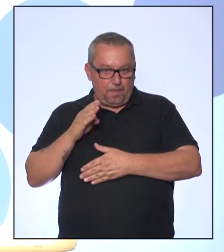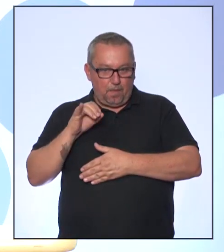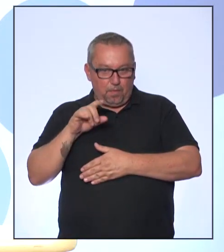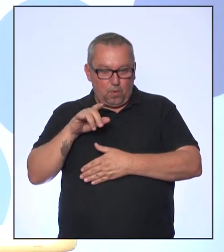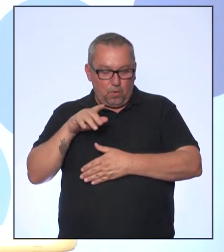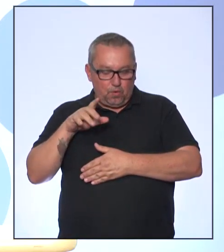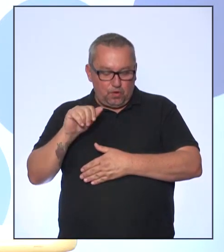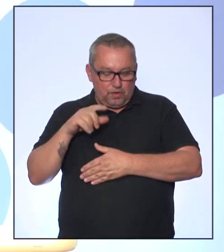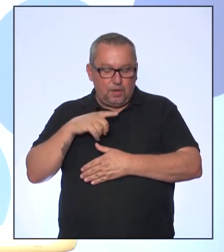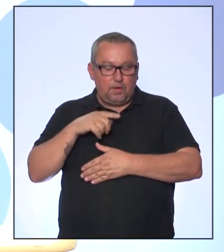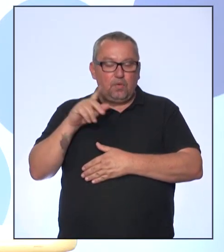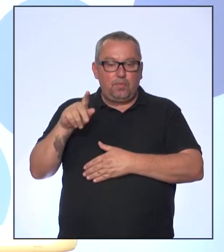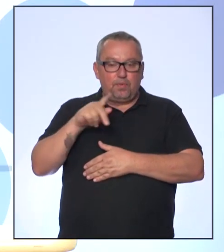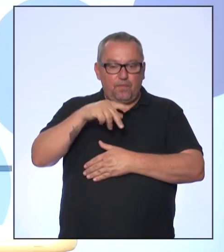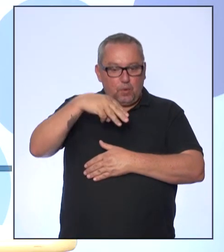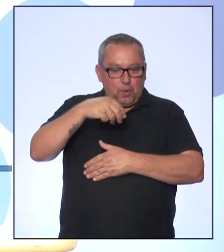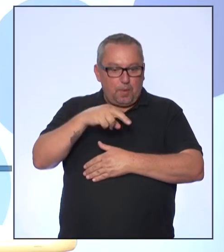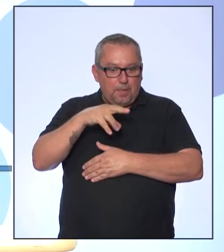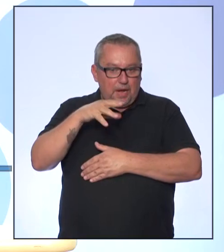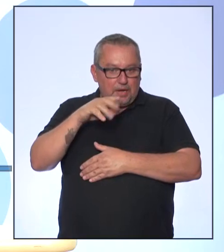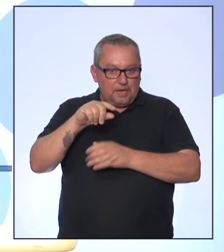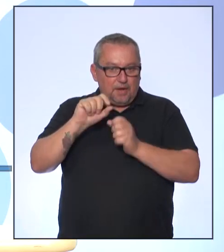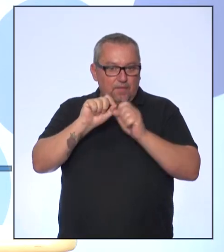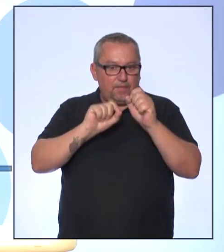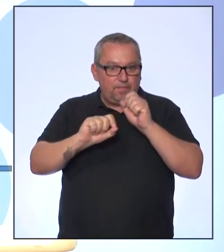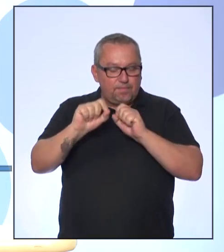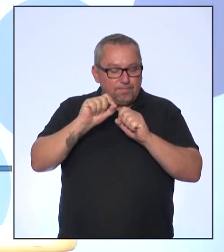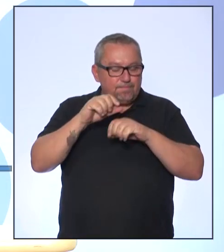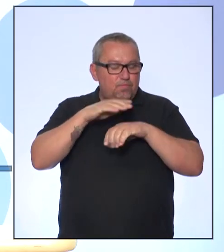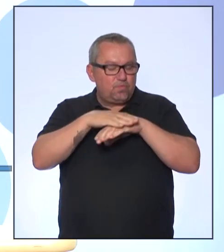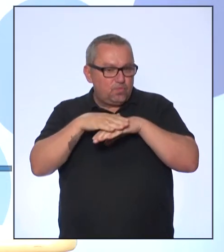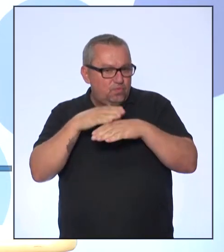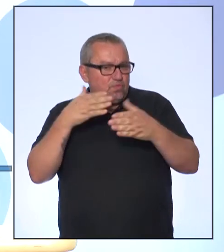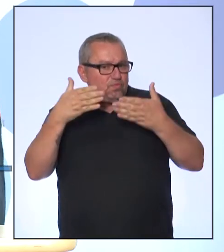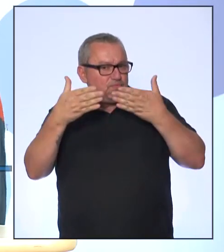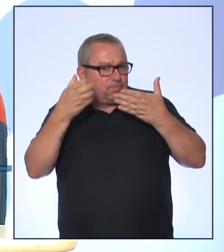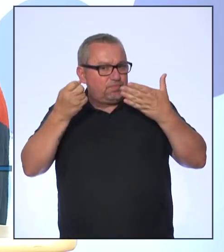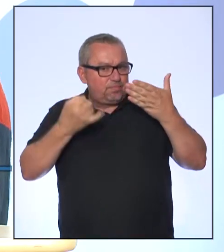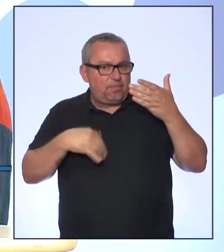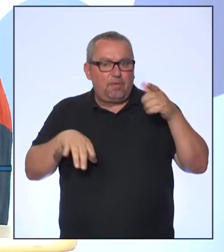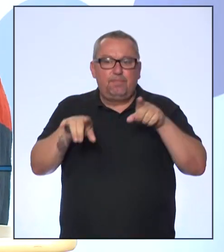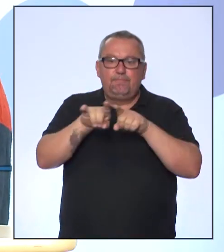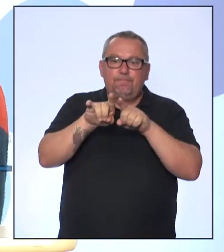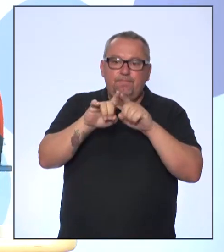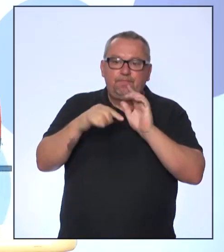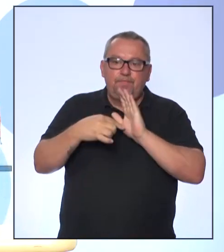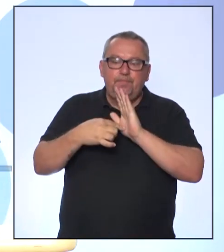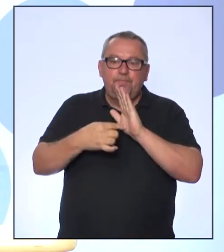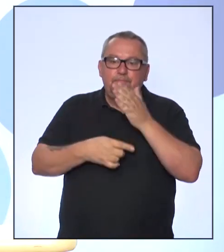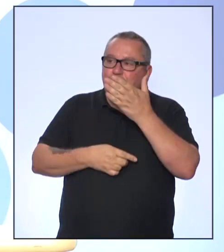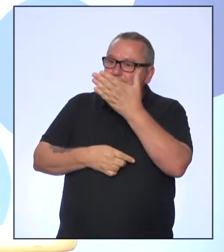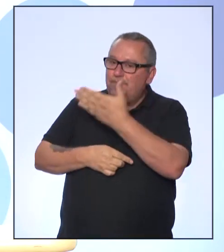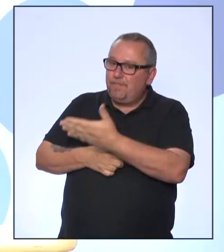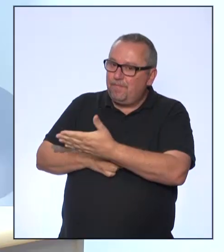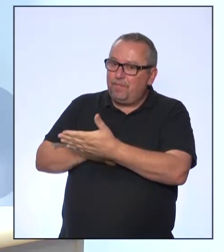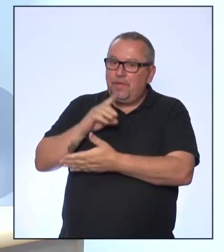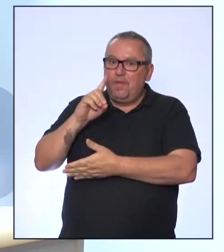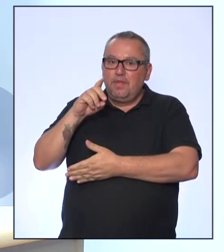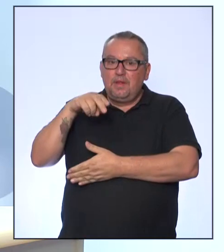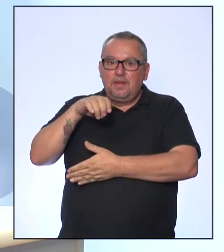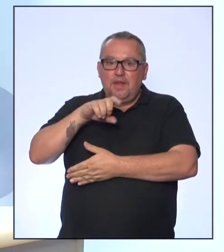estar mediando aqui, fazendo a moderação com vocês aqui pelo chat e apresento a vocês a professora Daniela, de